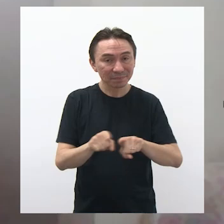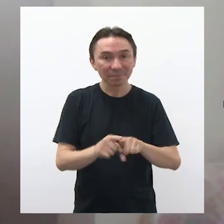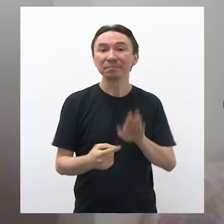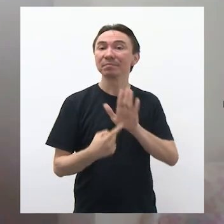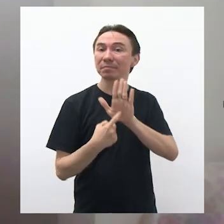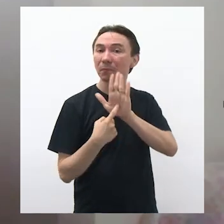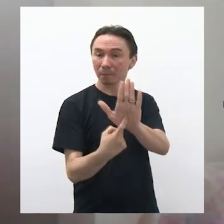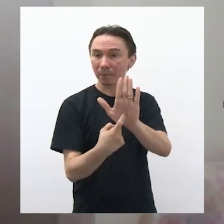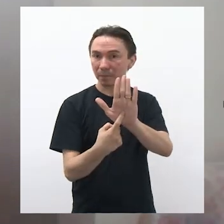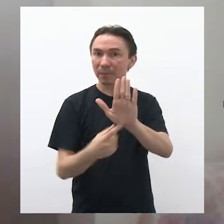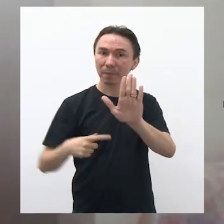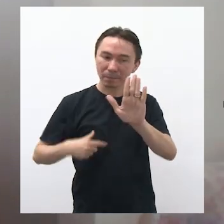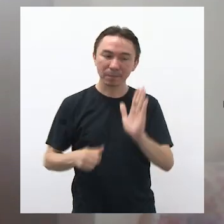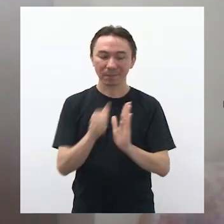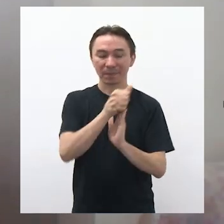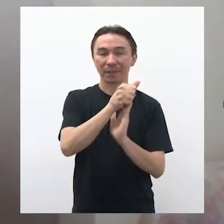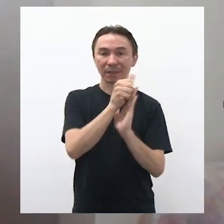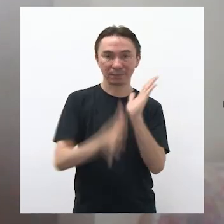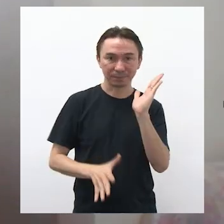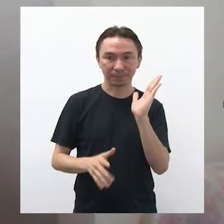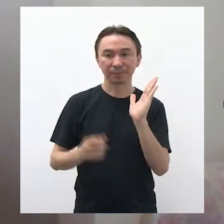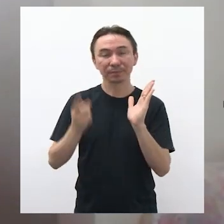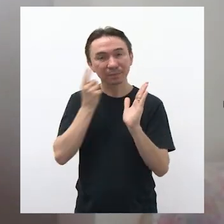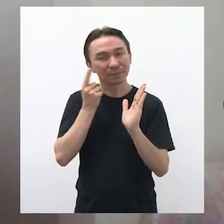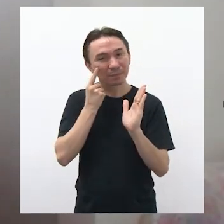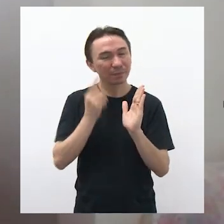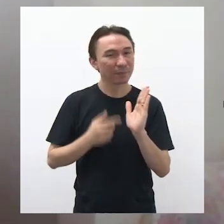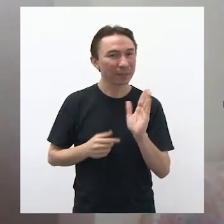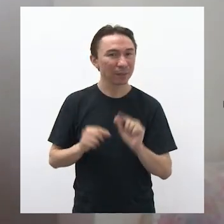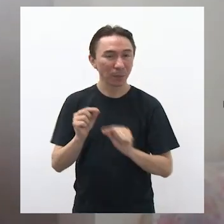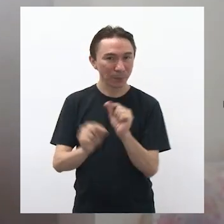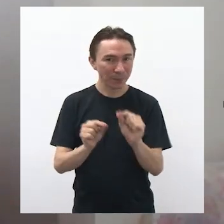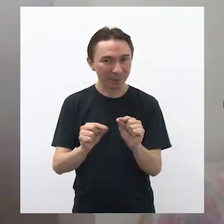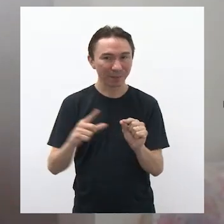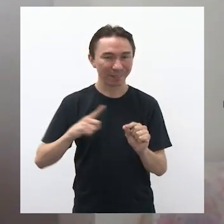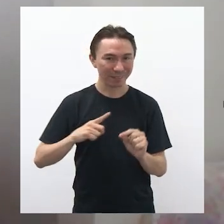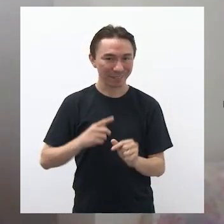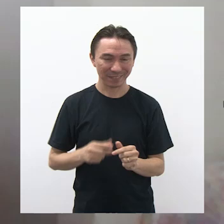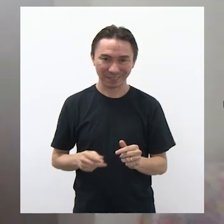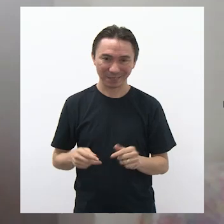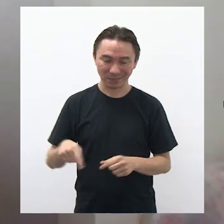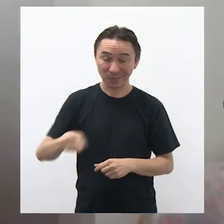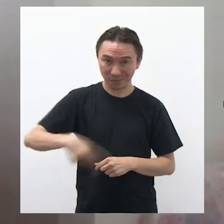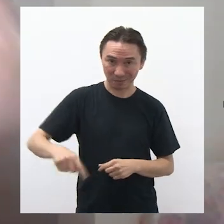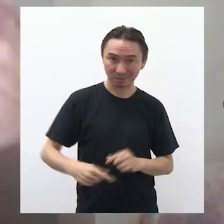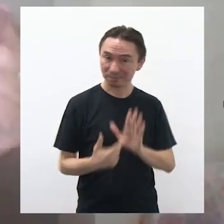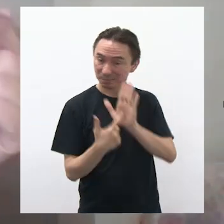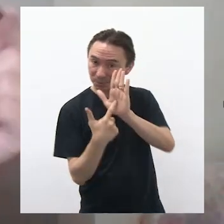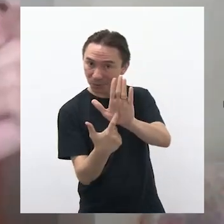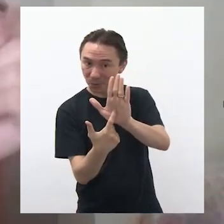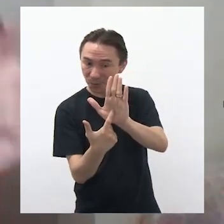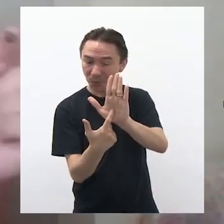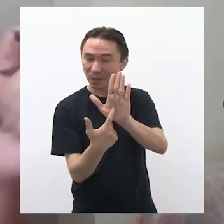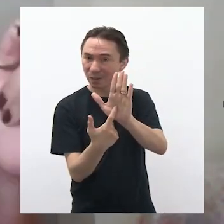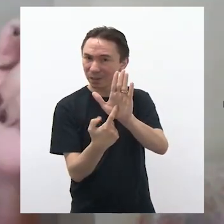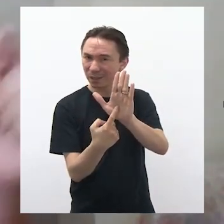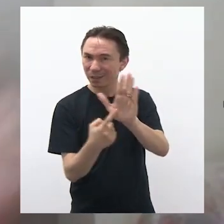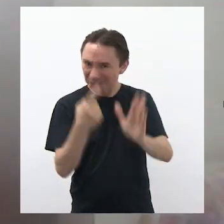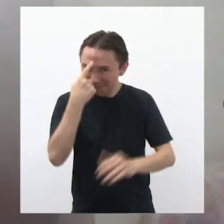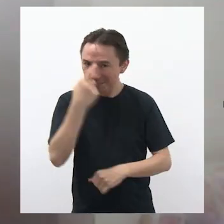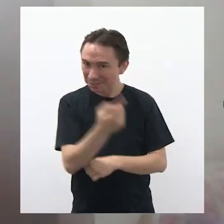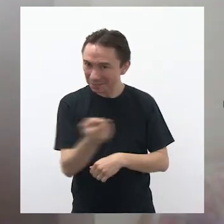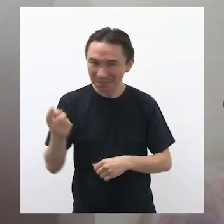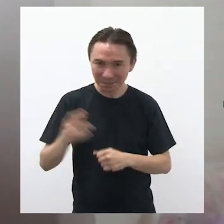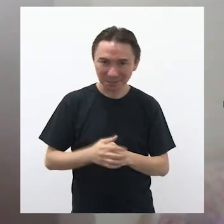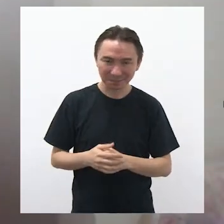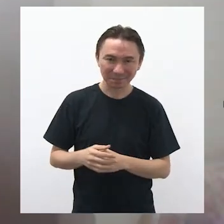nessa atividade, ou nessa adaptação da atividade específica que a gente trouxe para vocês, professores, quando vocês olharem lá